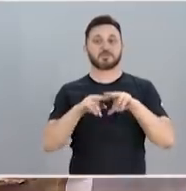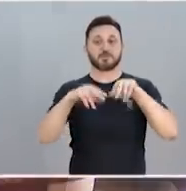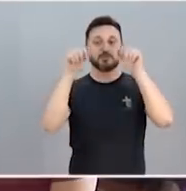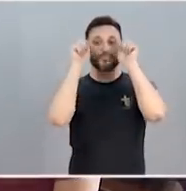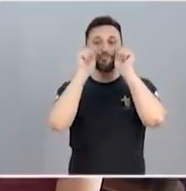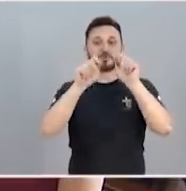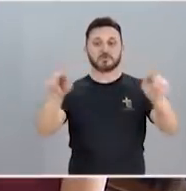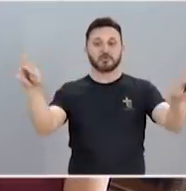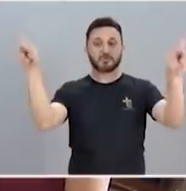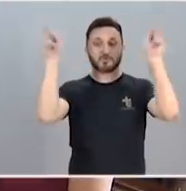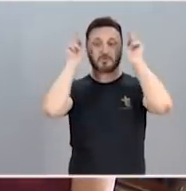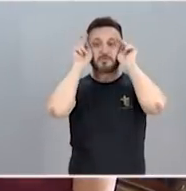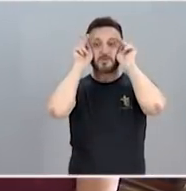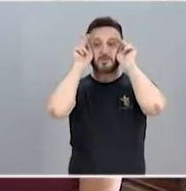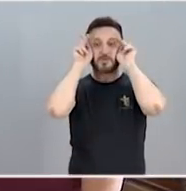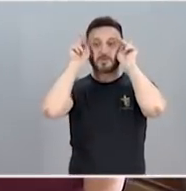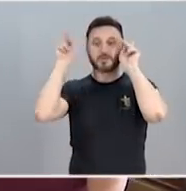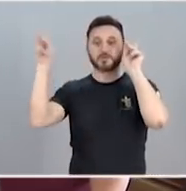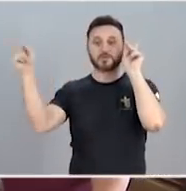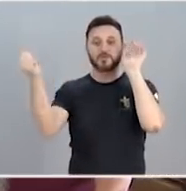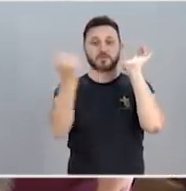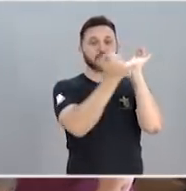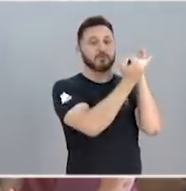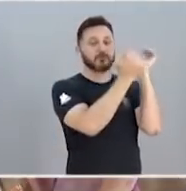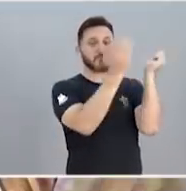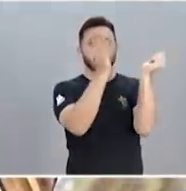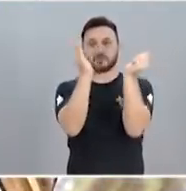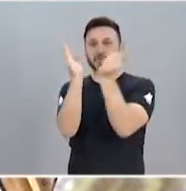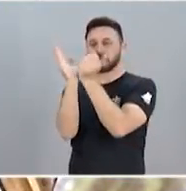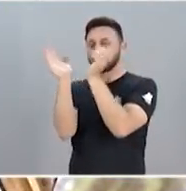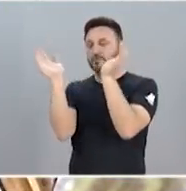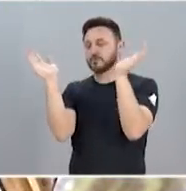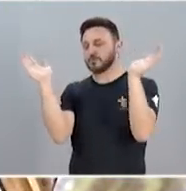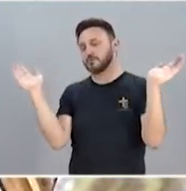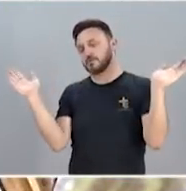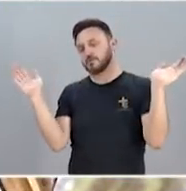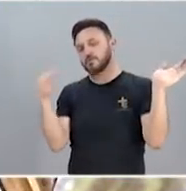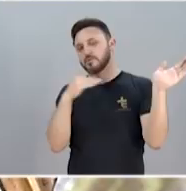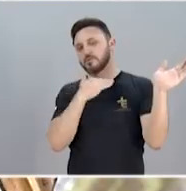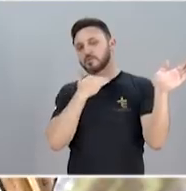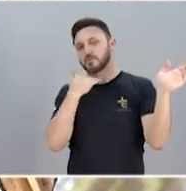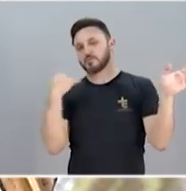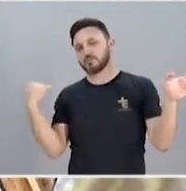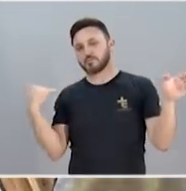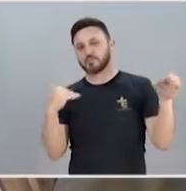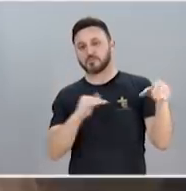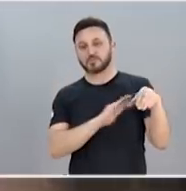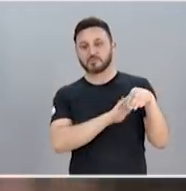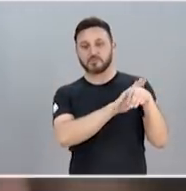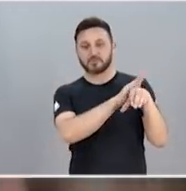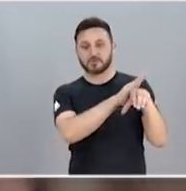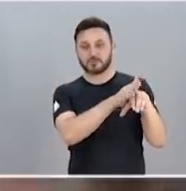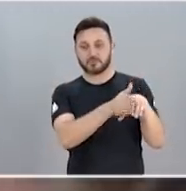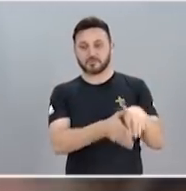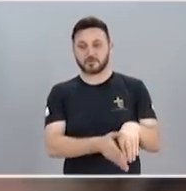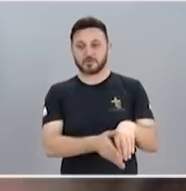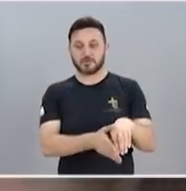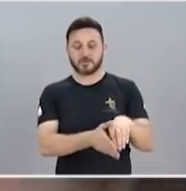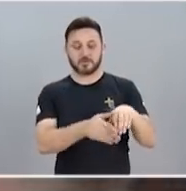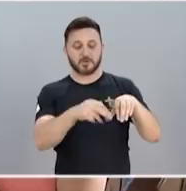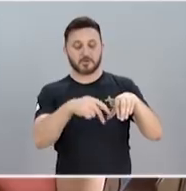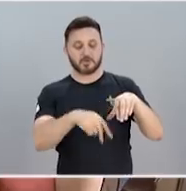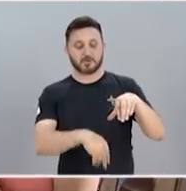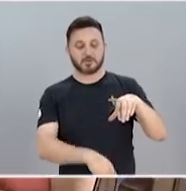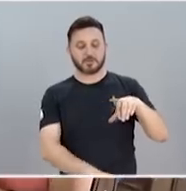padeceu sob o Pôncio Pilatos, foi crucificado, morto e